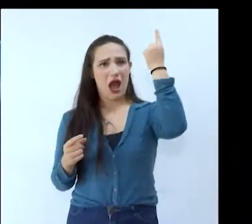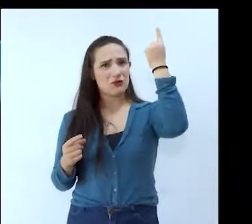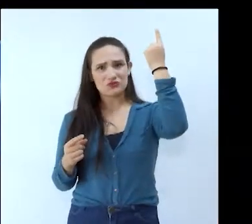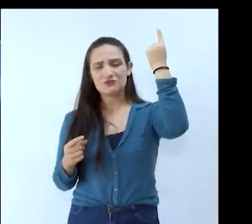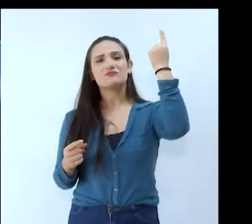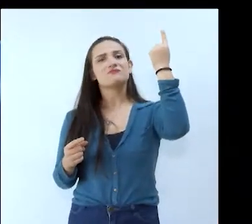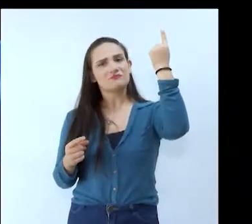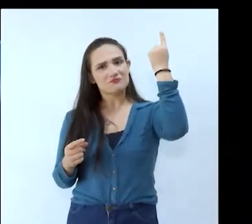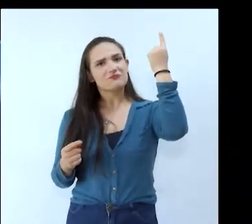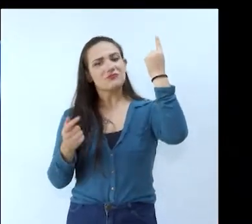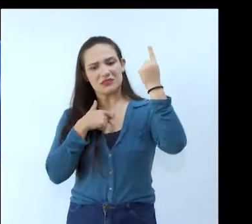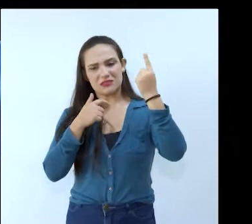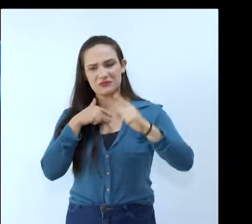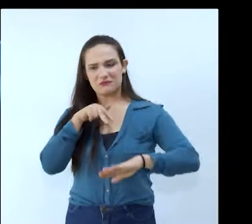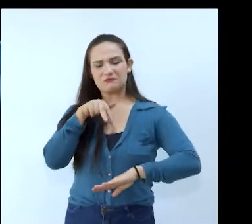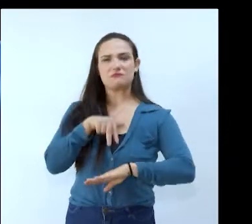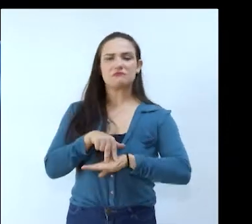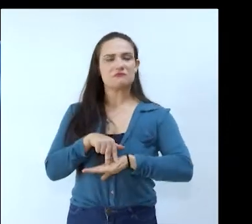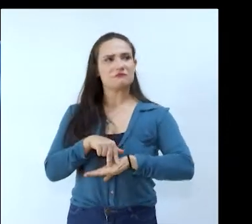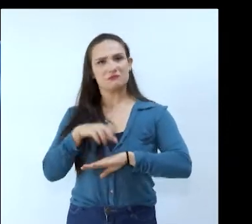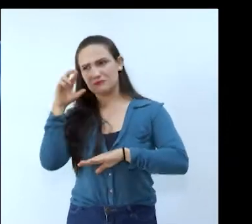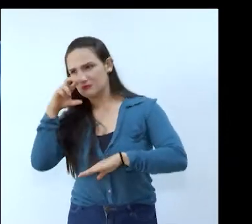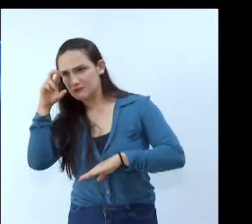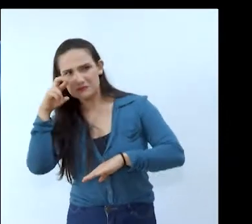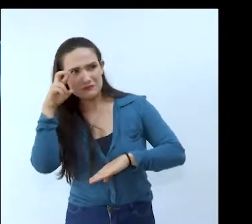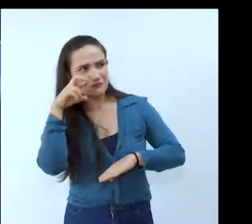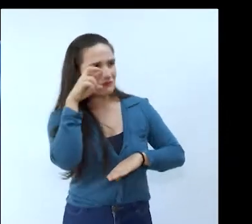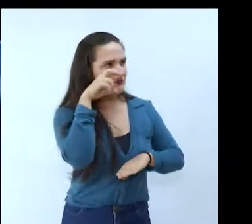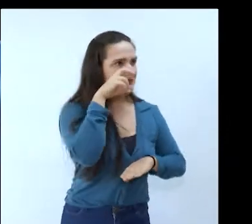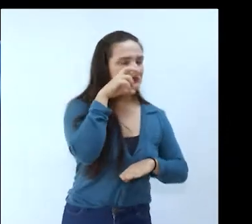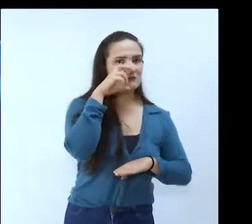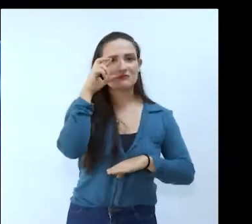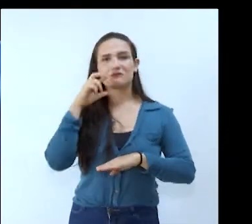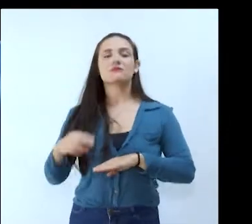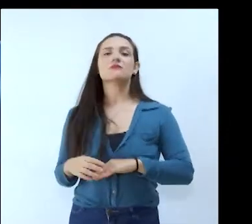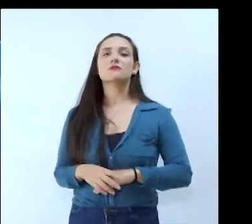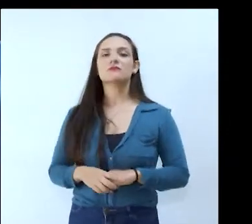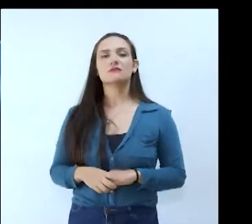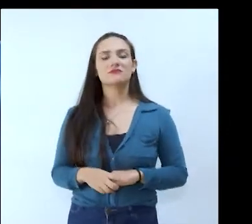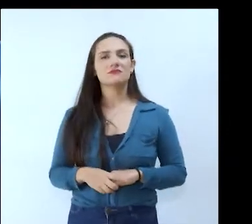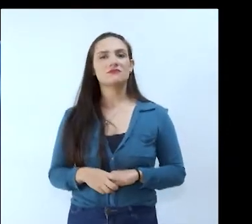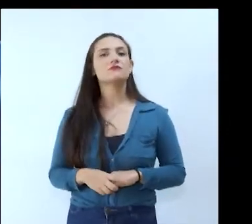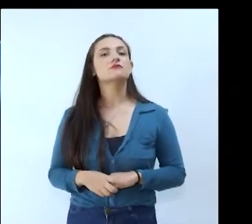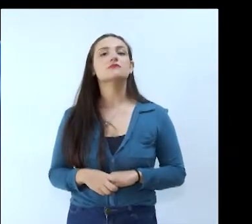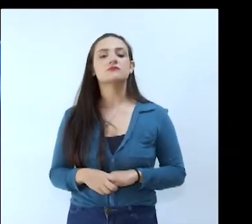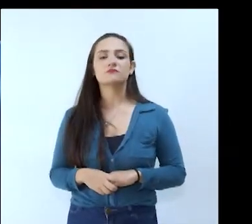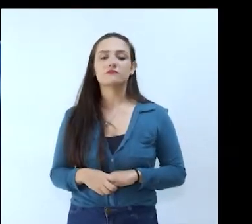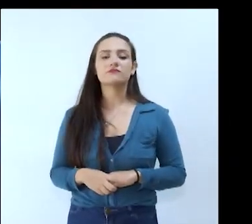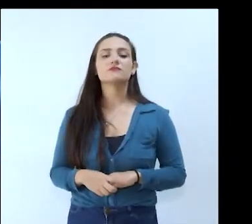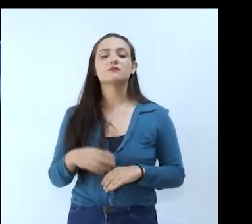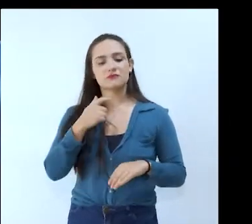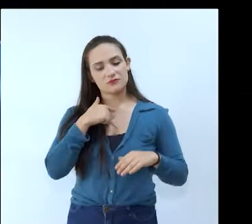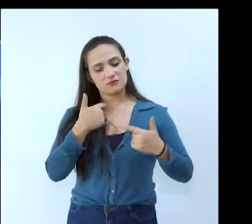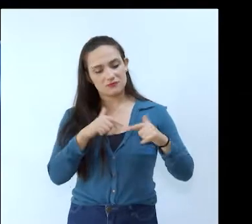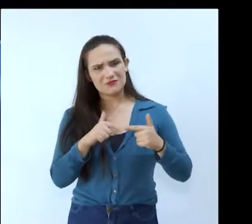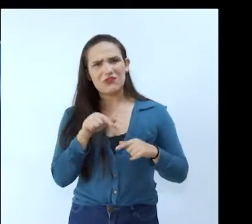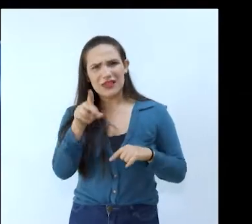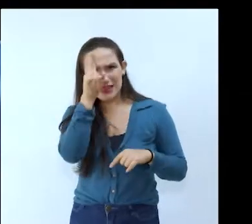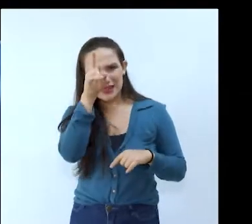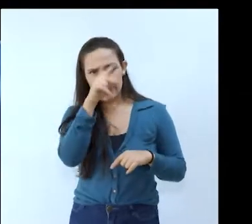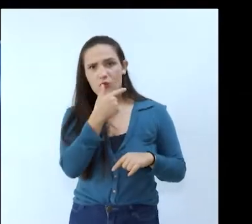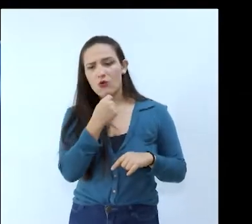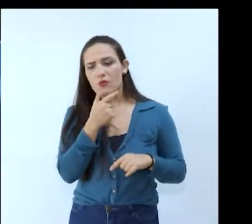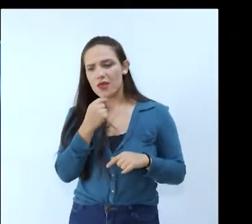o Cocada. Ele estava saindo e eu estava entrando, que ele é mais velho do que um ano, né? Aí eu estava lá na fila para ser dispensado. Aí ele olhou para mim e chamou um tenente César,